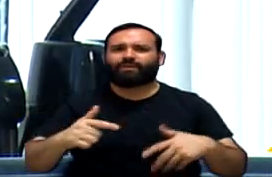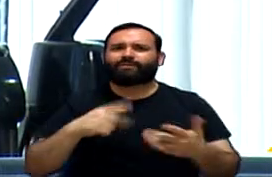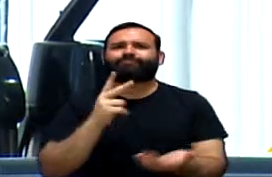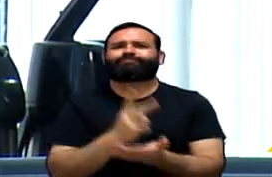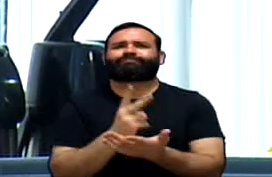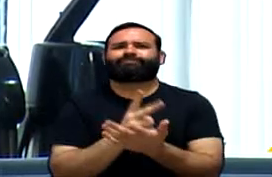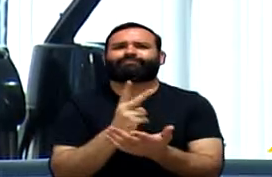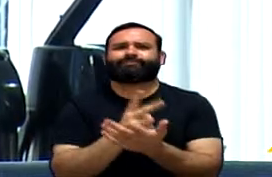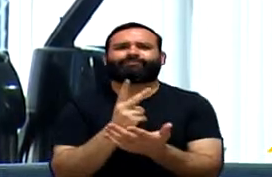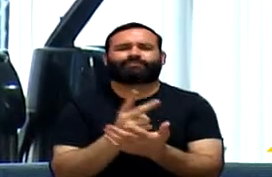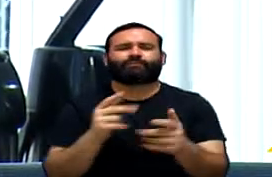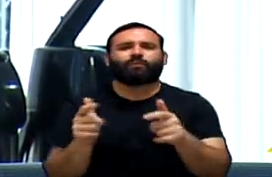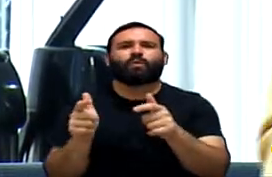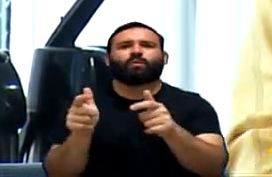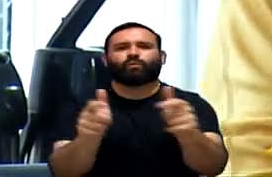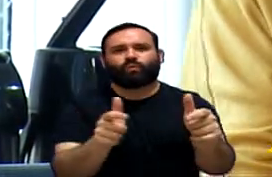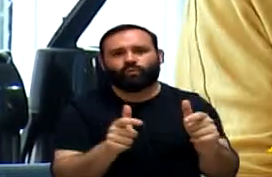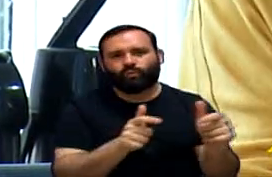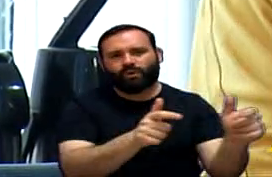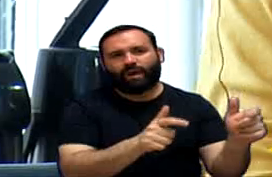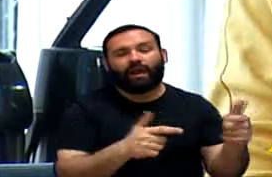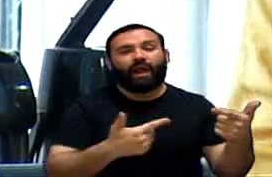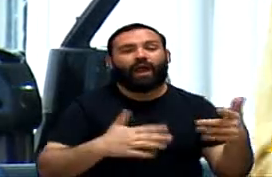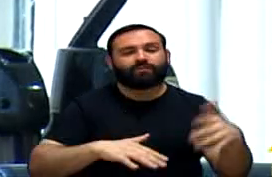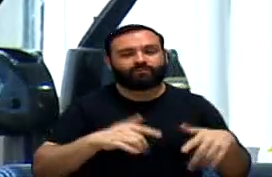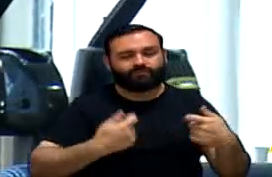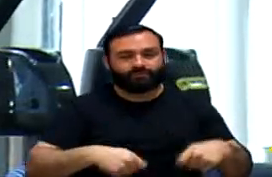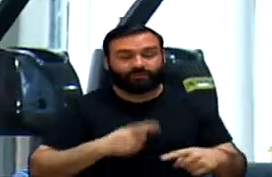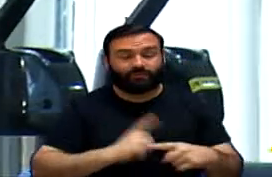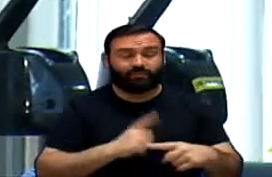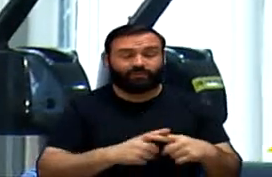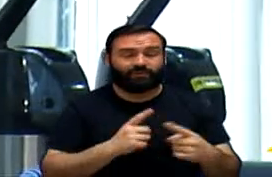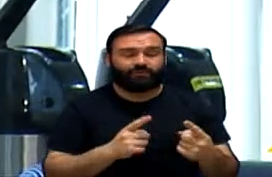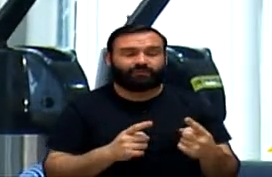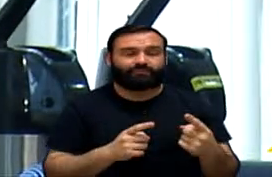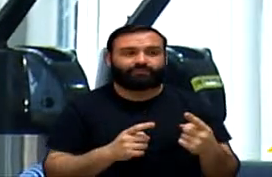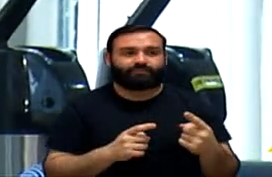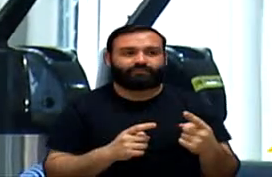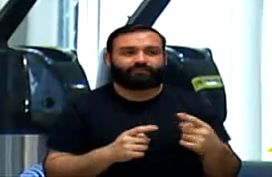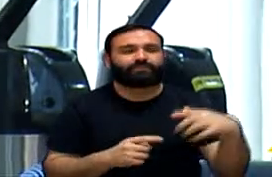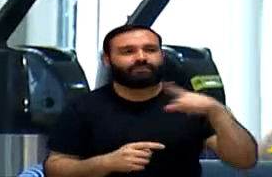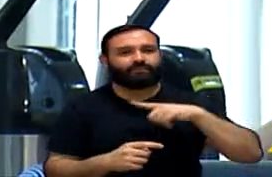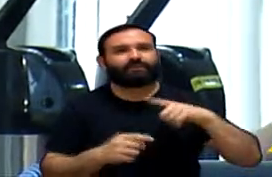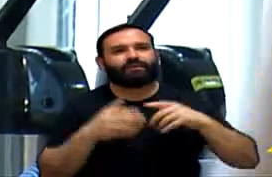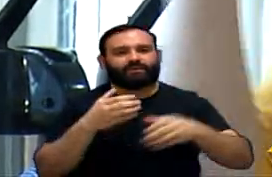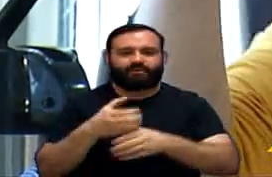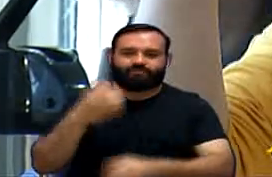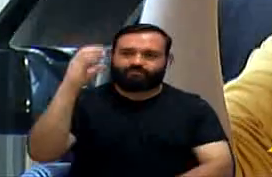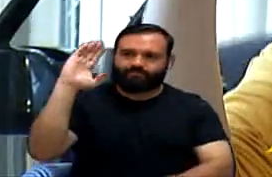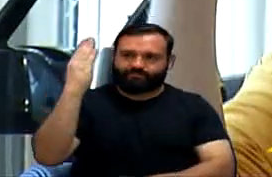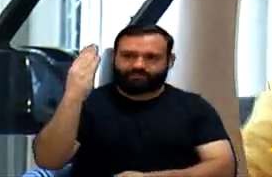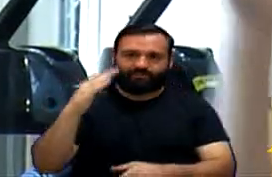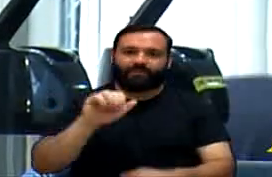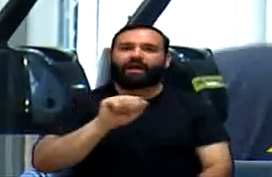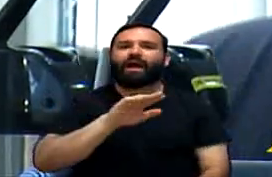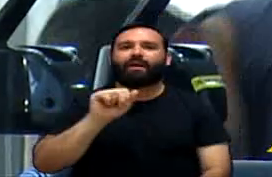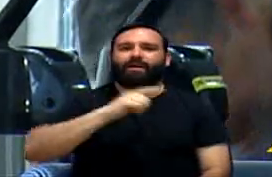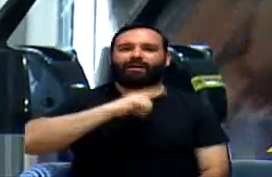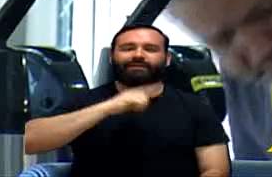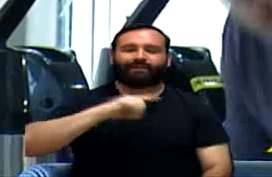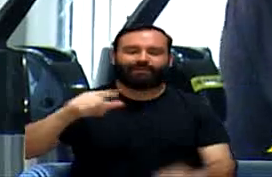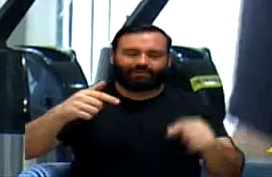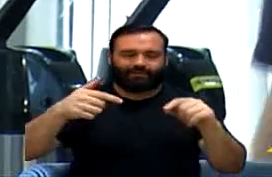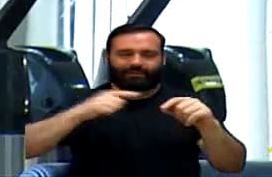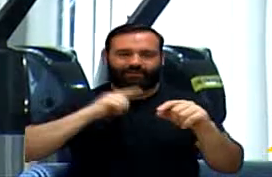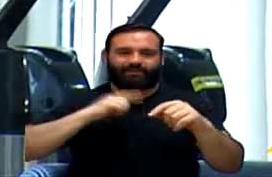né bairros que precisam porque para além de colocar poste a aba né a aste que vai